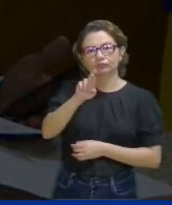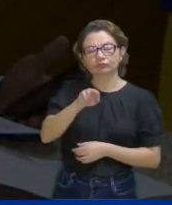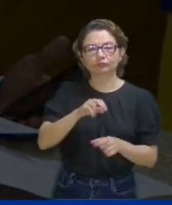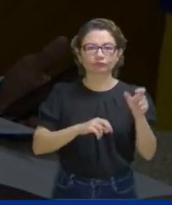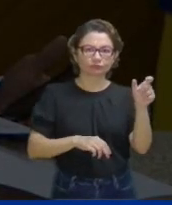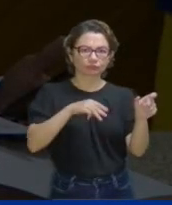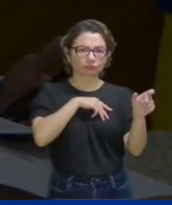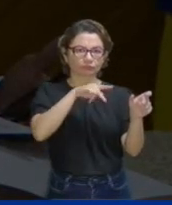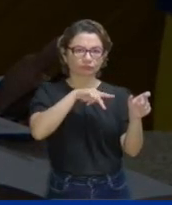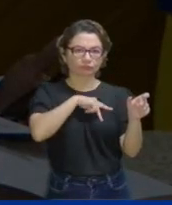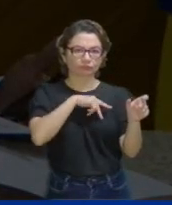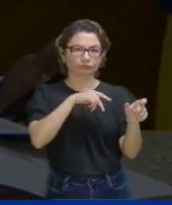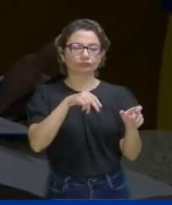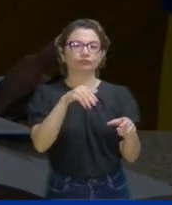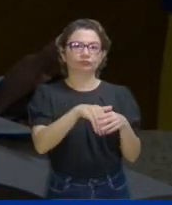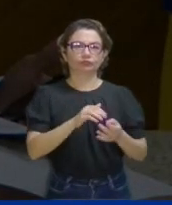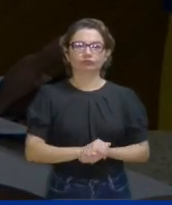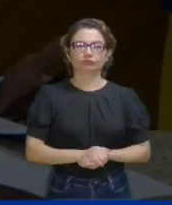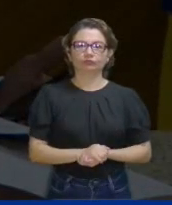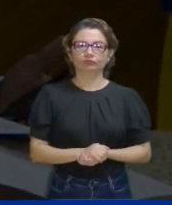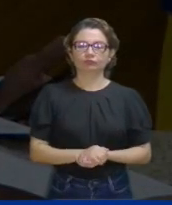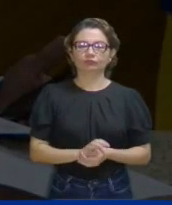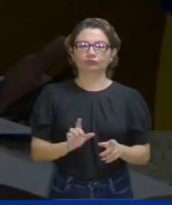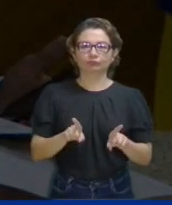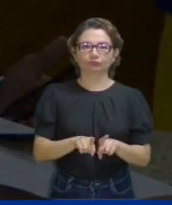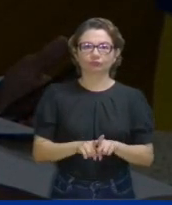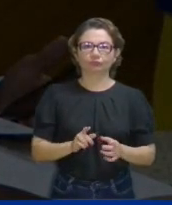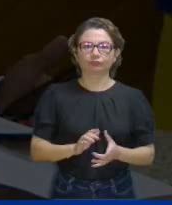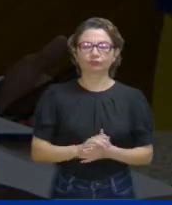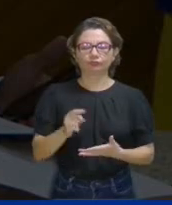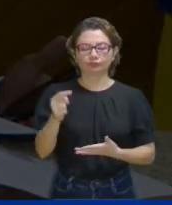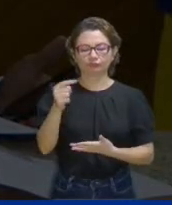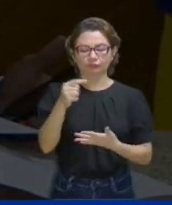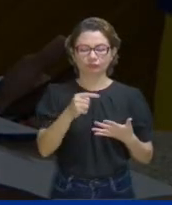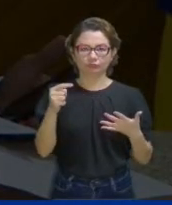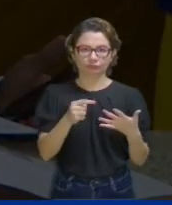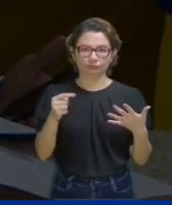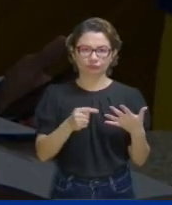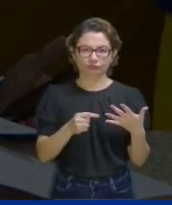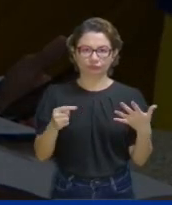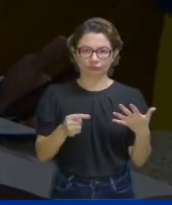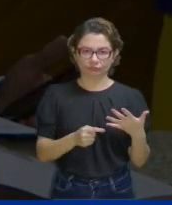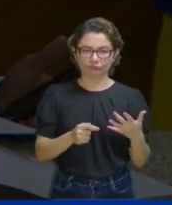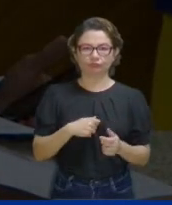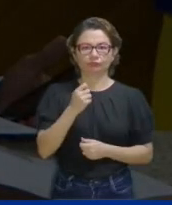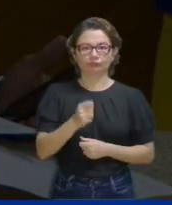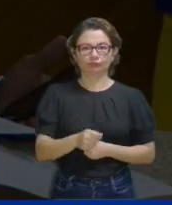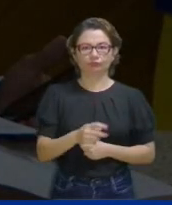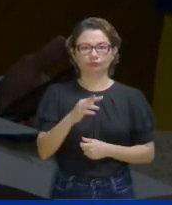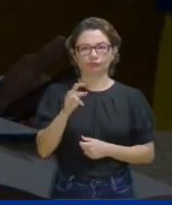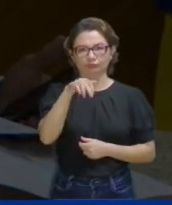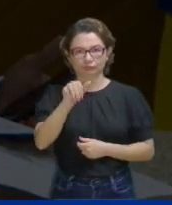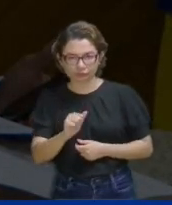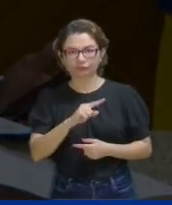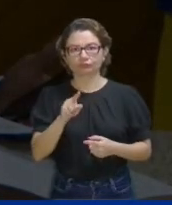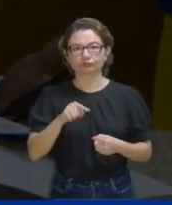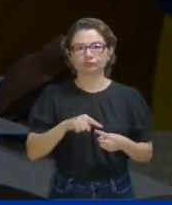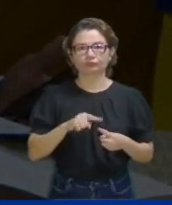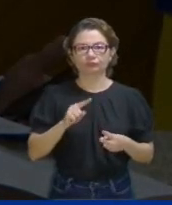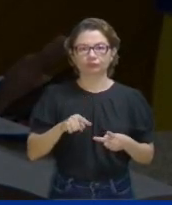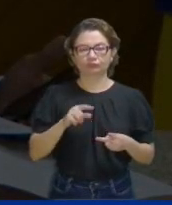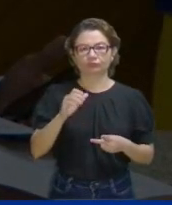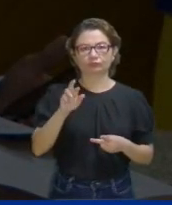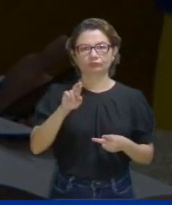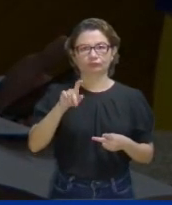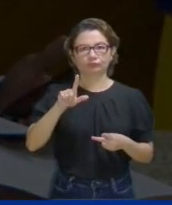o embargado é o Ministério Público Eleitoral. E os vogais são os mesmos da pregoados, a juíza Tina Souza e os